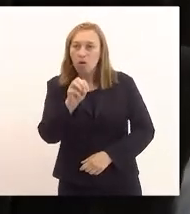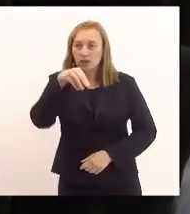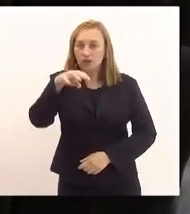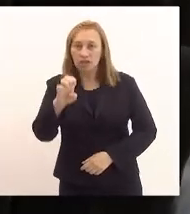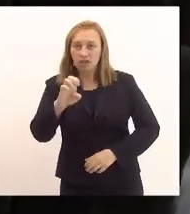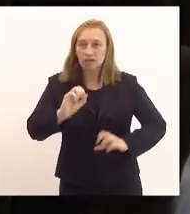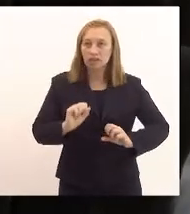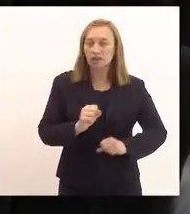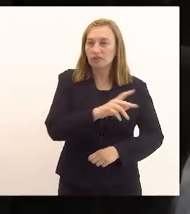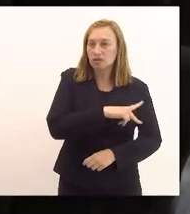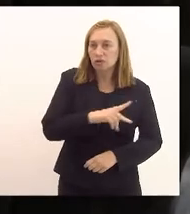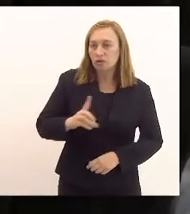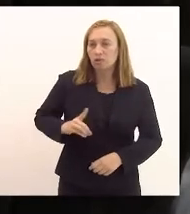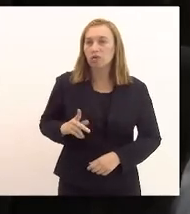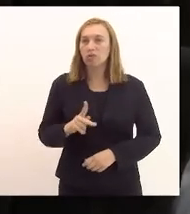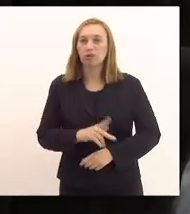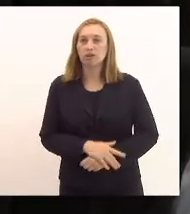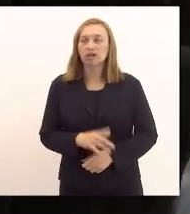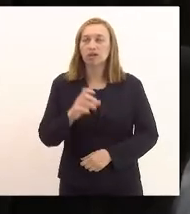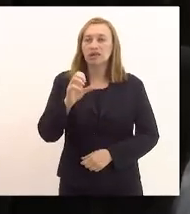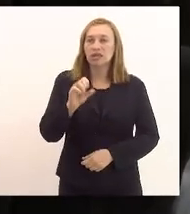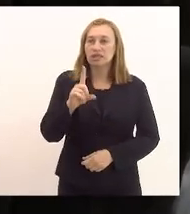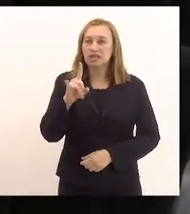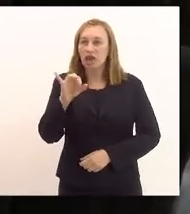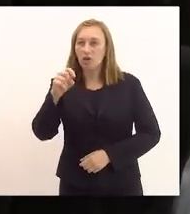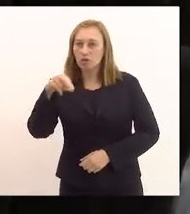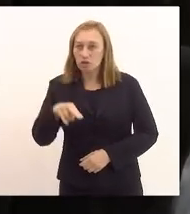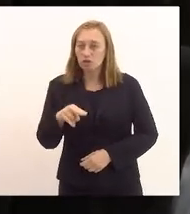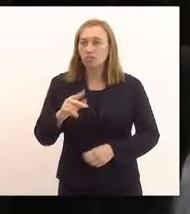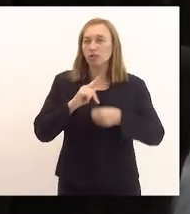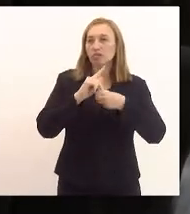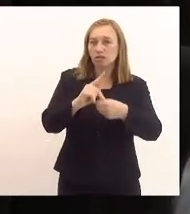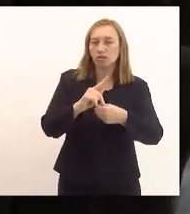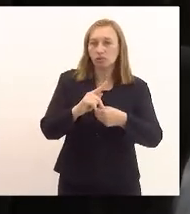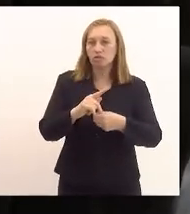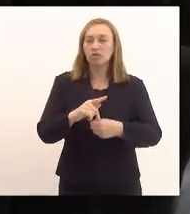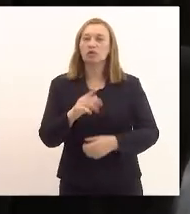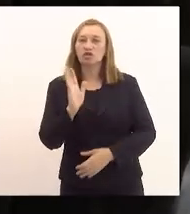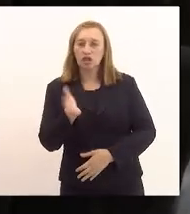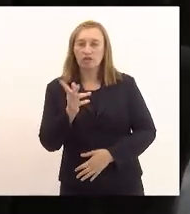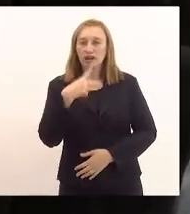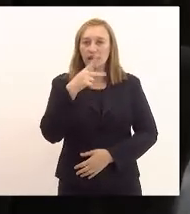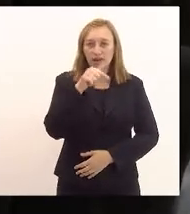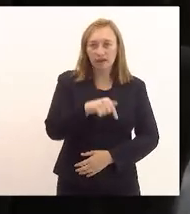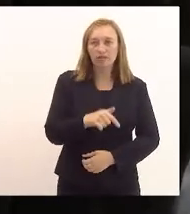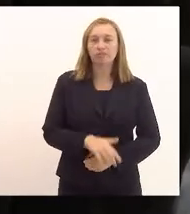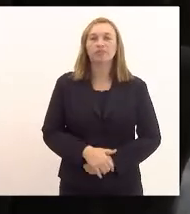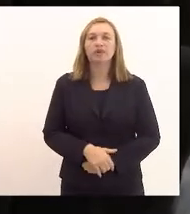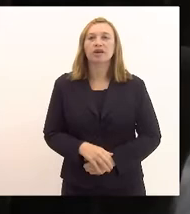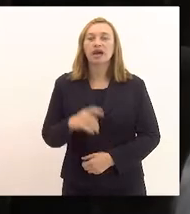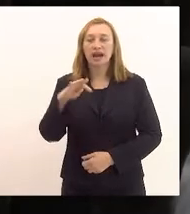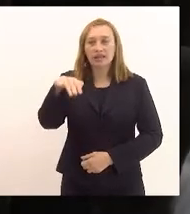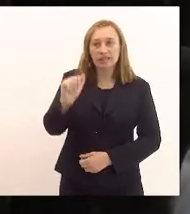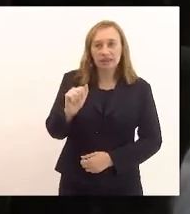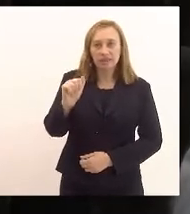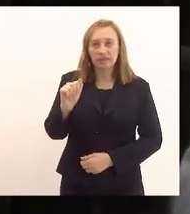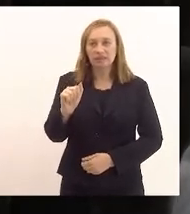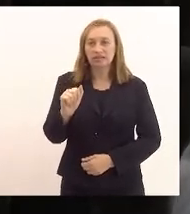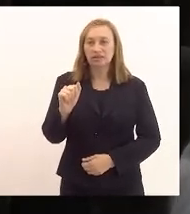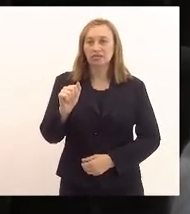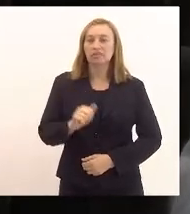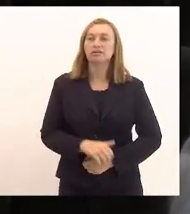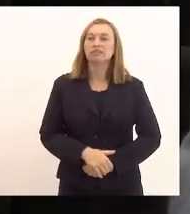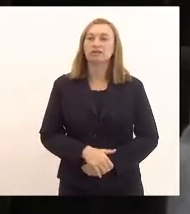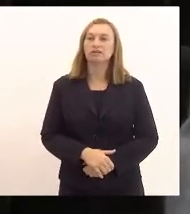defensora pública Oi Celso Albuquerque nosso procurador Regional que eu já citei aqui Alessandra Nascimento